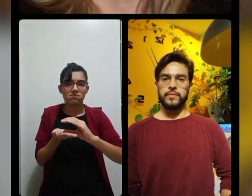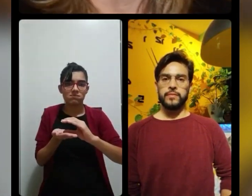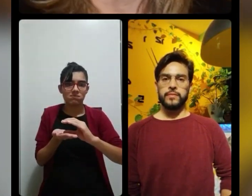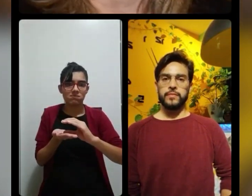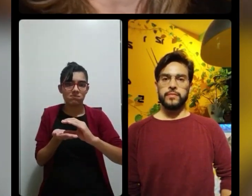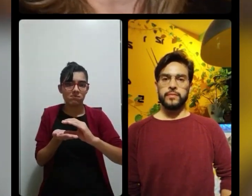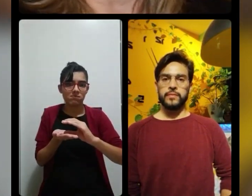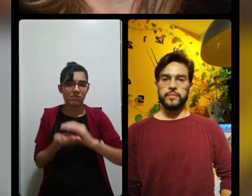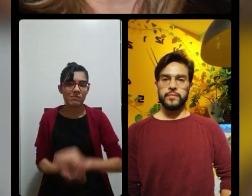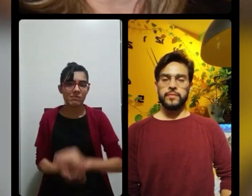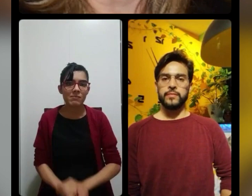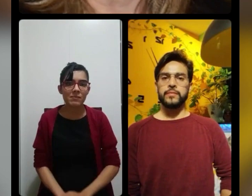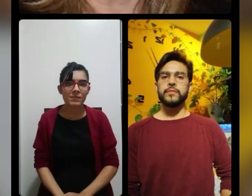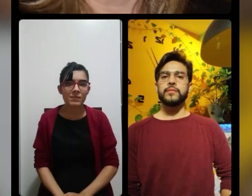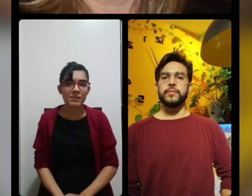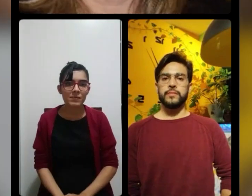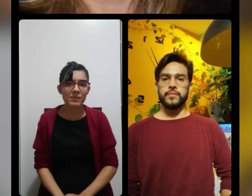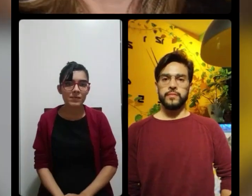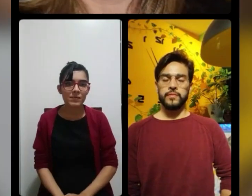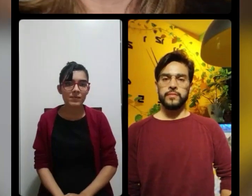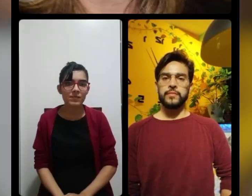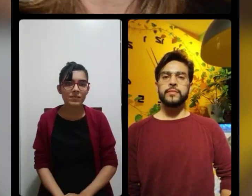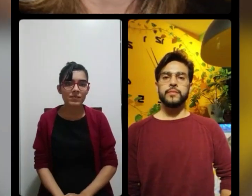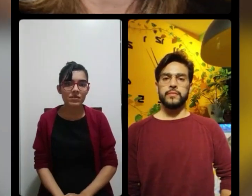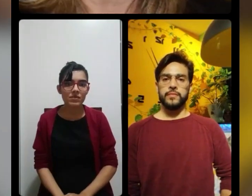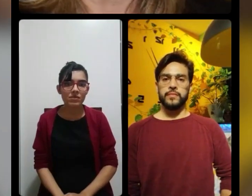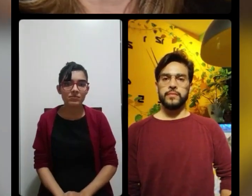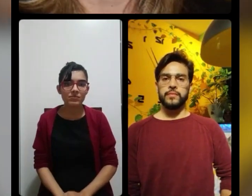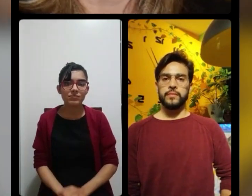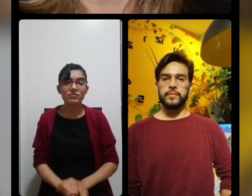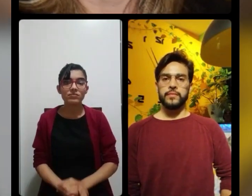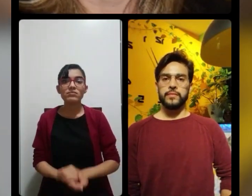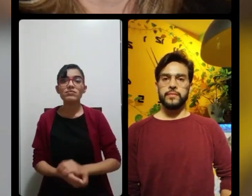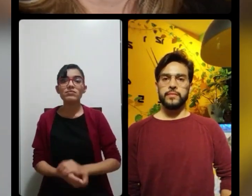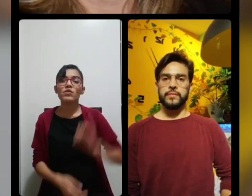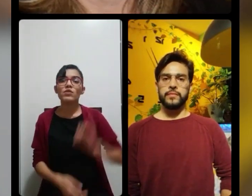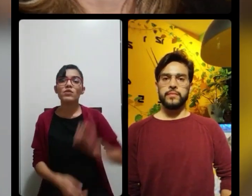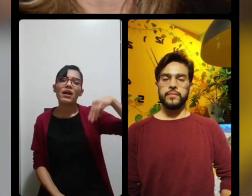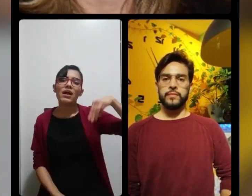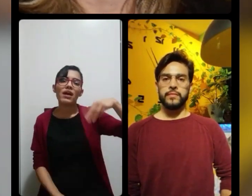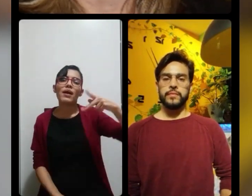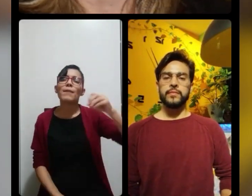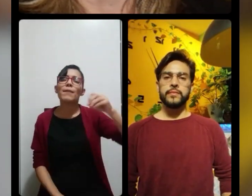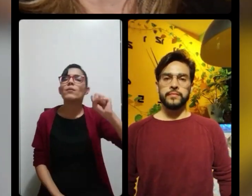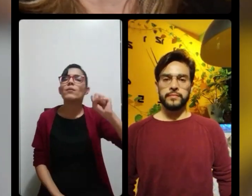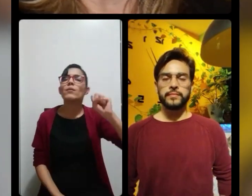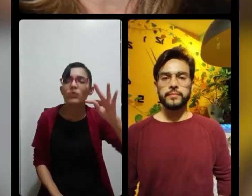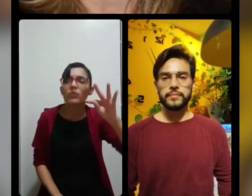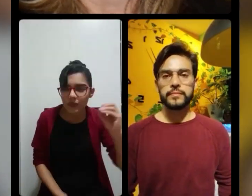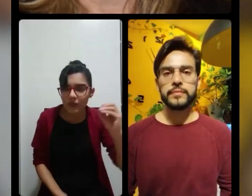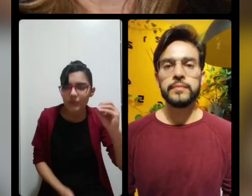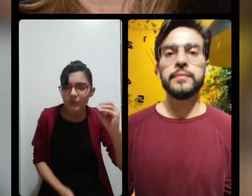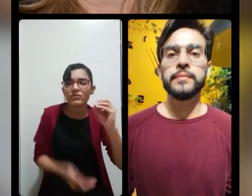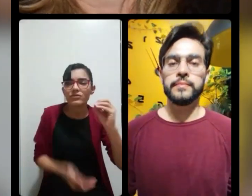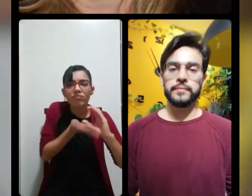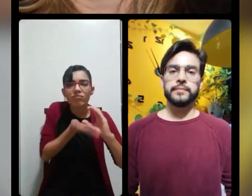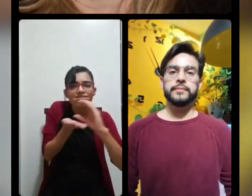de ISS, no Imposto sobre Serviço. E aí nossos patrocinadores são o Colégio SEI e a Unimed Natal,